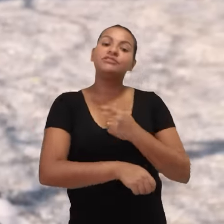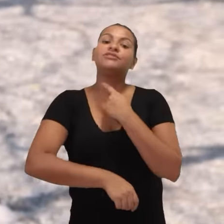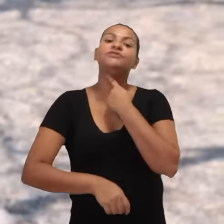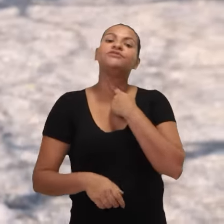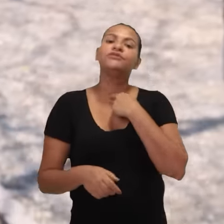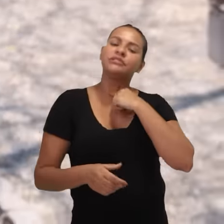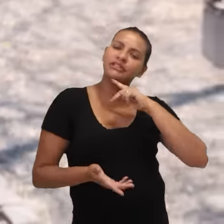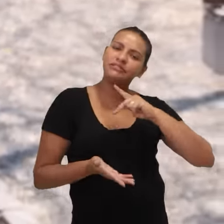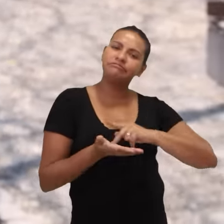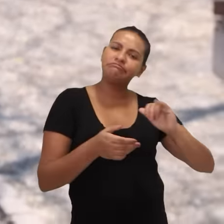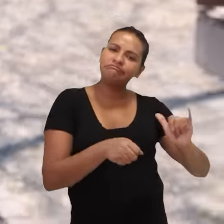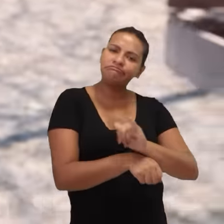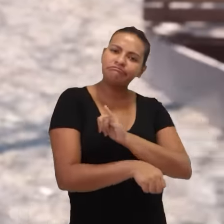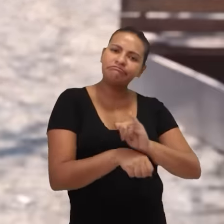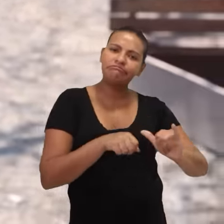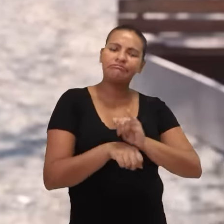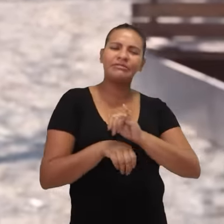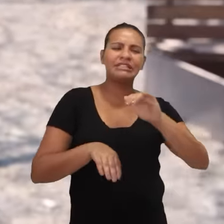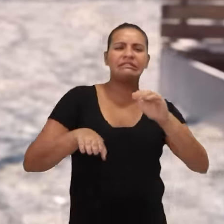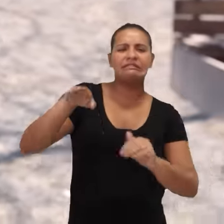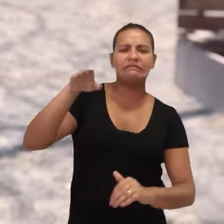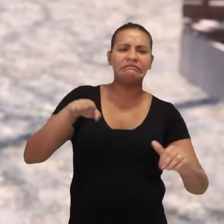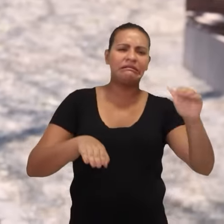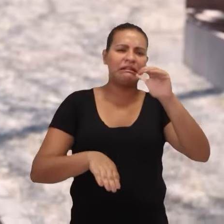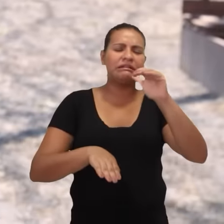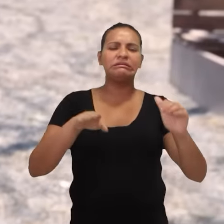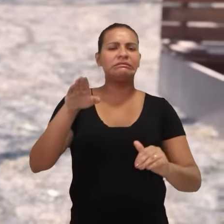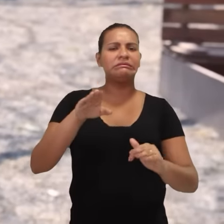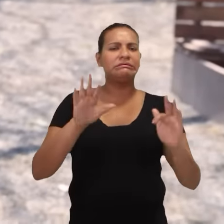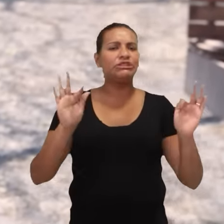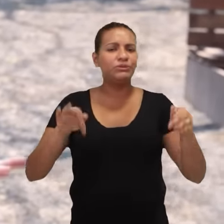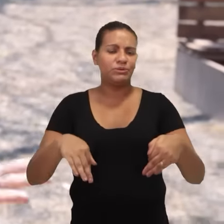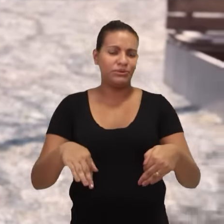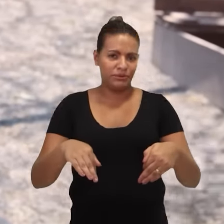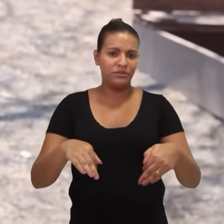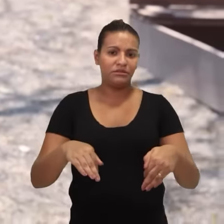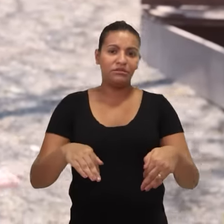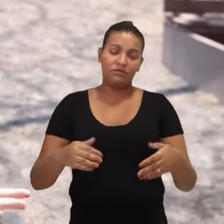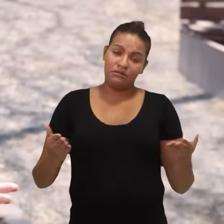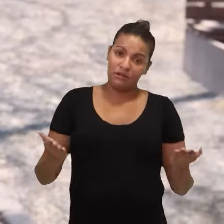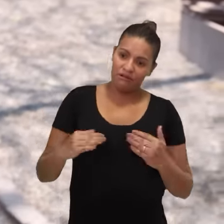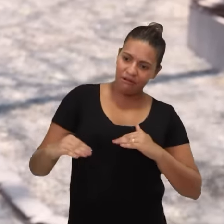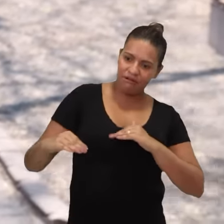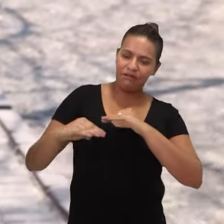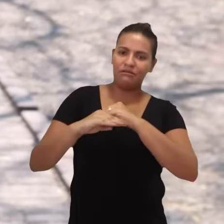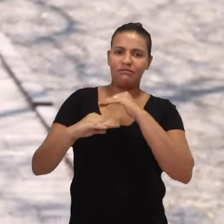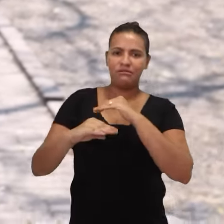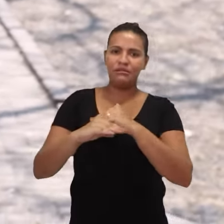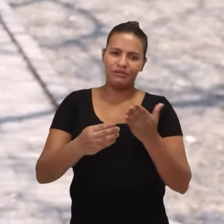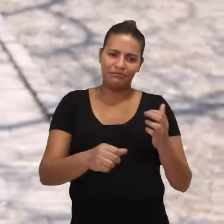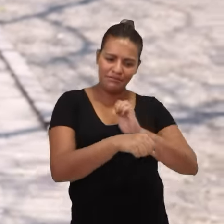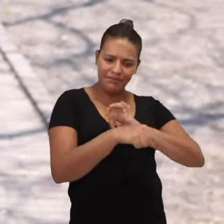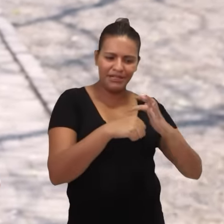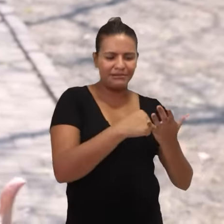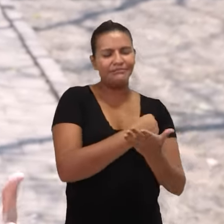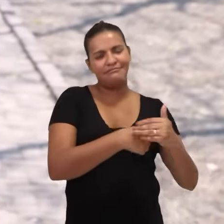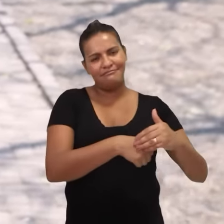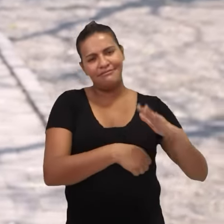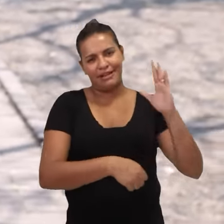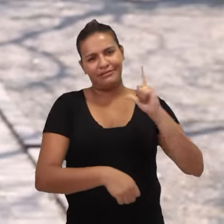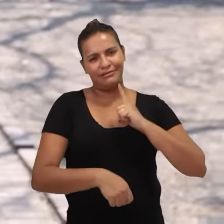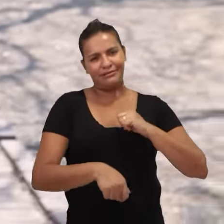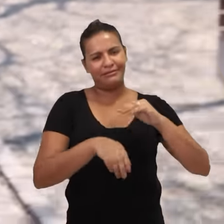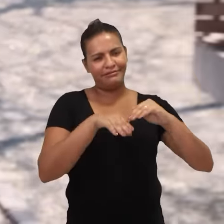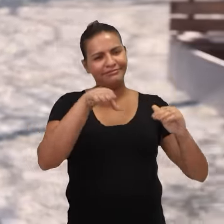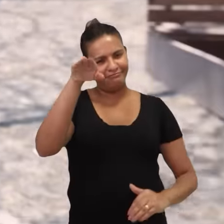intencionalidade de acabar com a desigualdade, promover a equidade, ainda mais agora com a pandemia, que essa desigualdade aumentou.